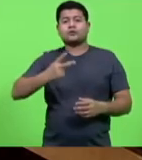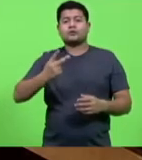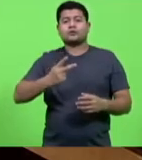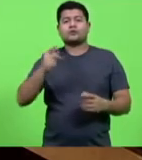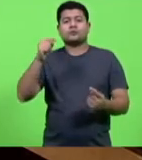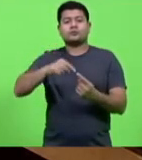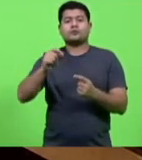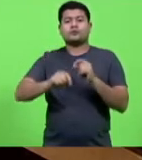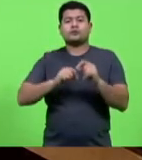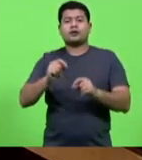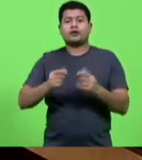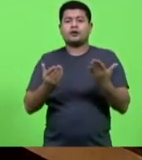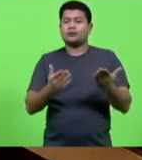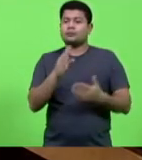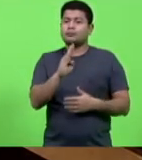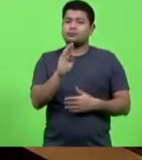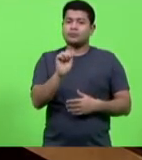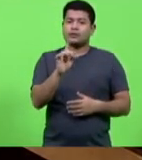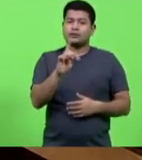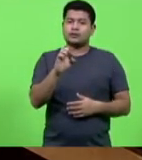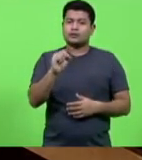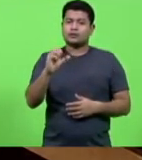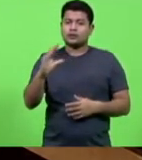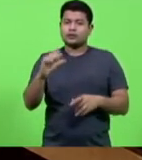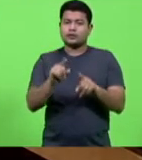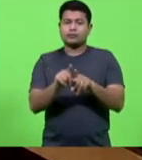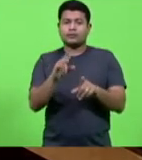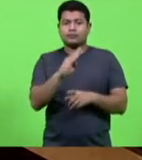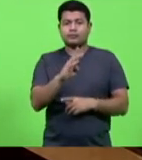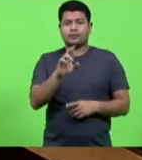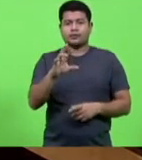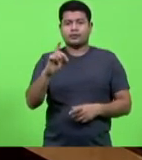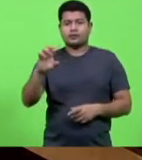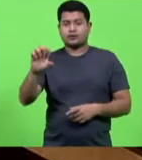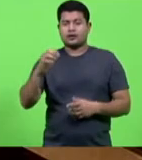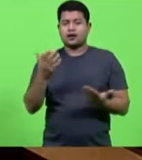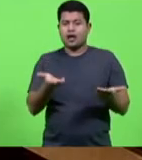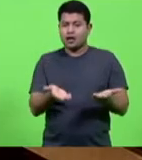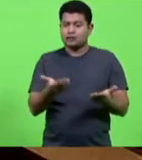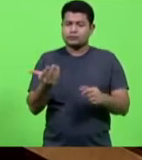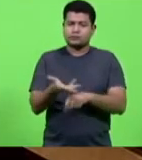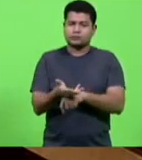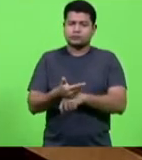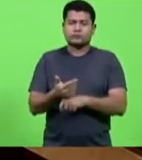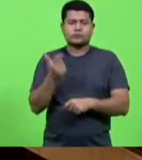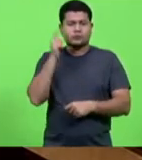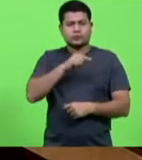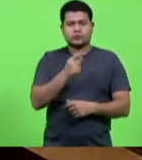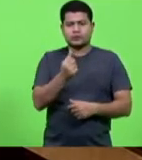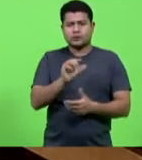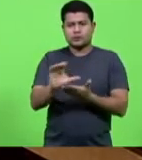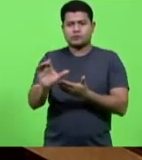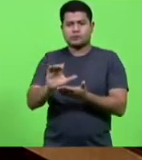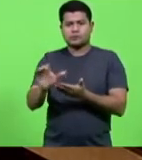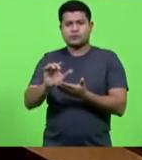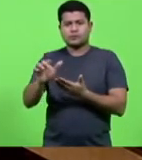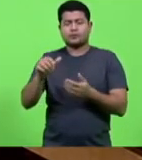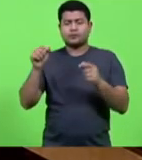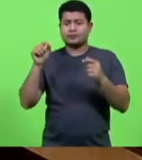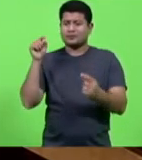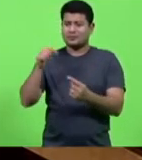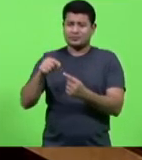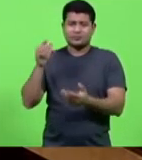BRDE também possam acelerar, agilizar o quanto antes para que esse dinheiro possa chegar aonde, de fato,